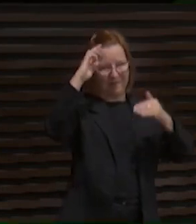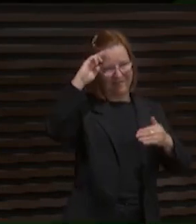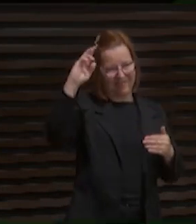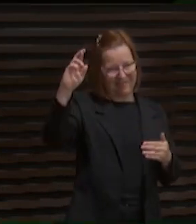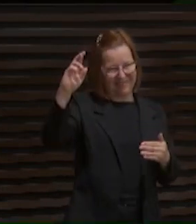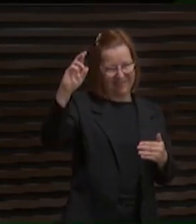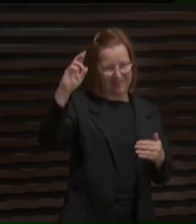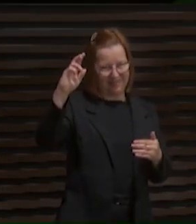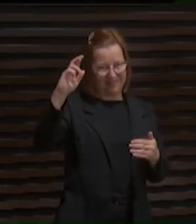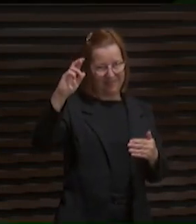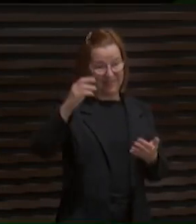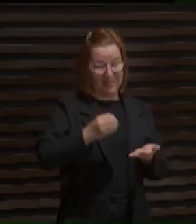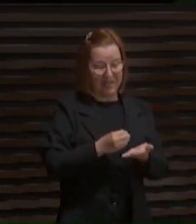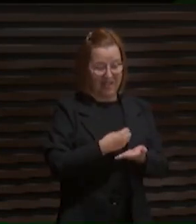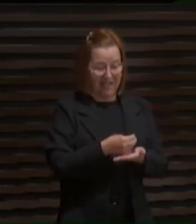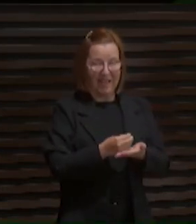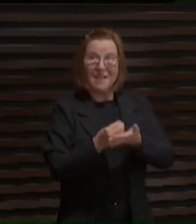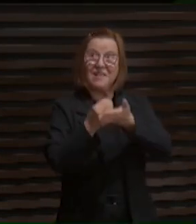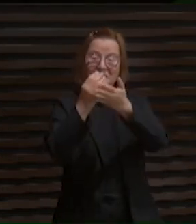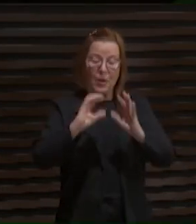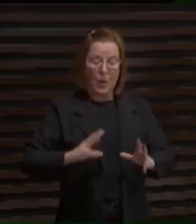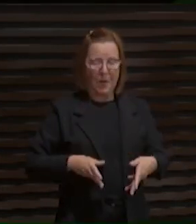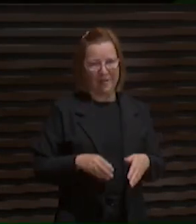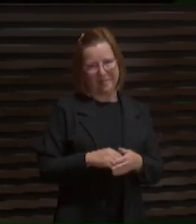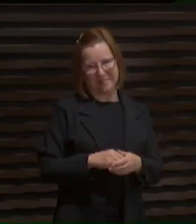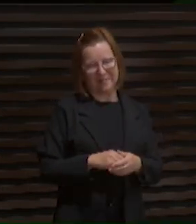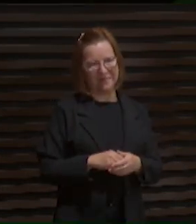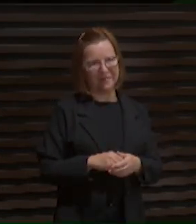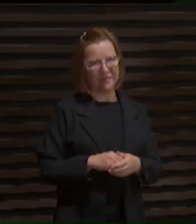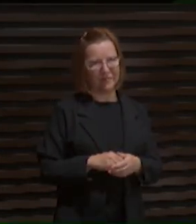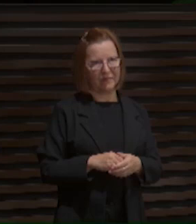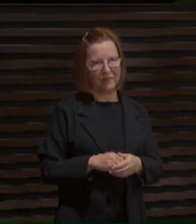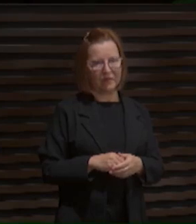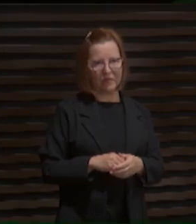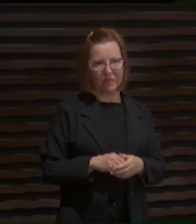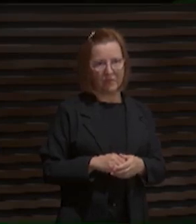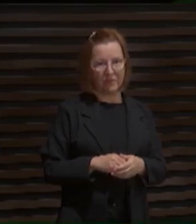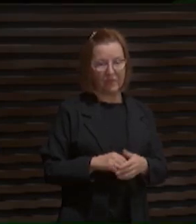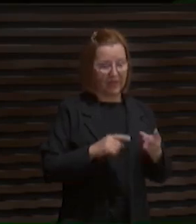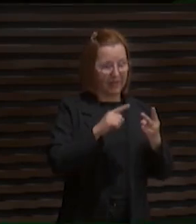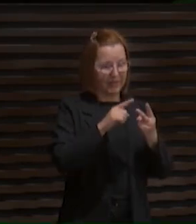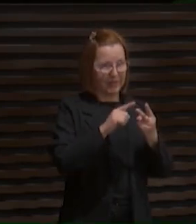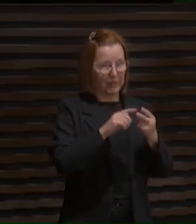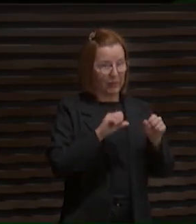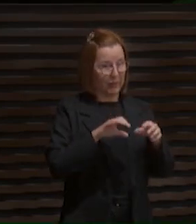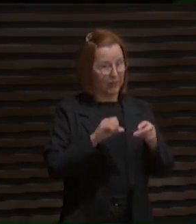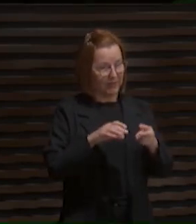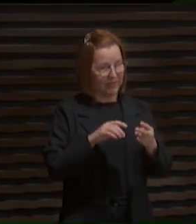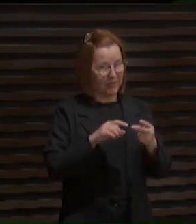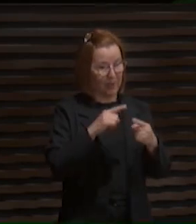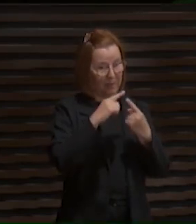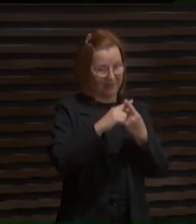o corpo. No boletim, meus irmãos, a segunda instrução positiva é para